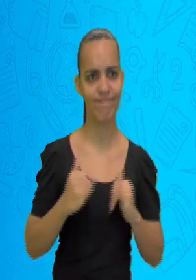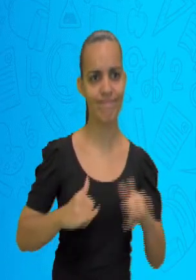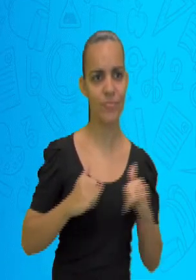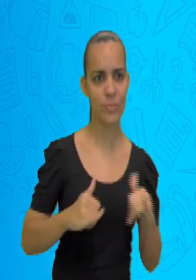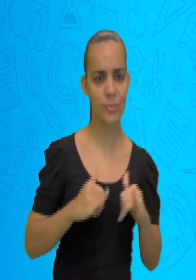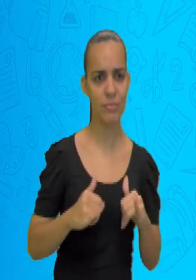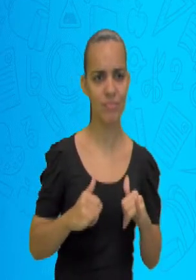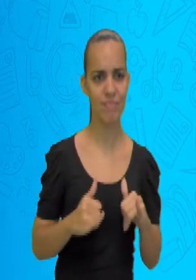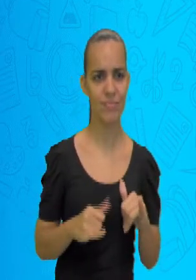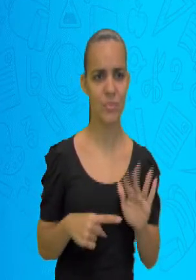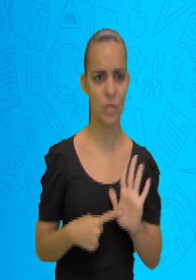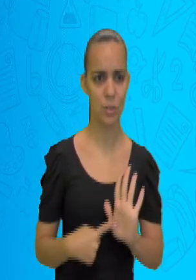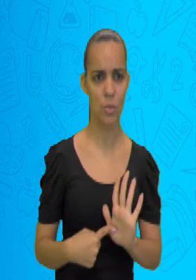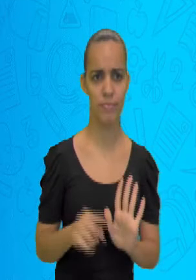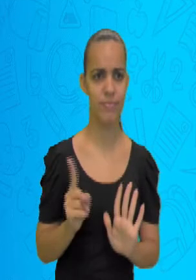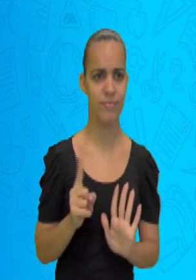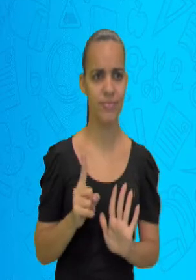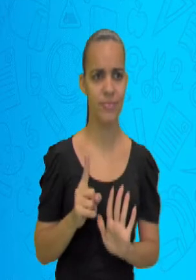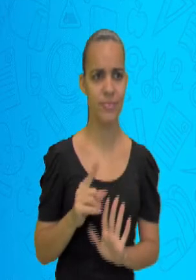está explícita,